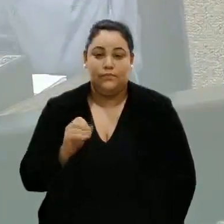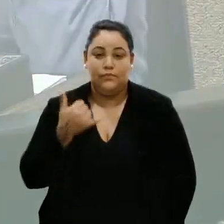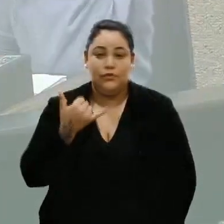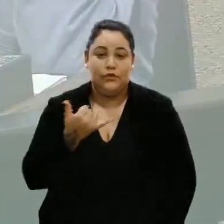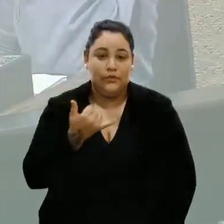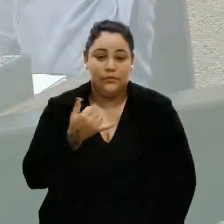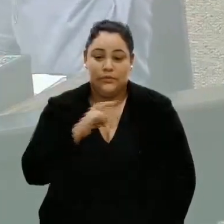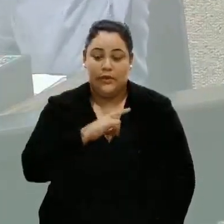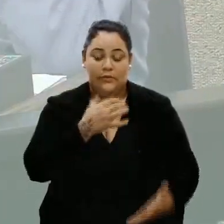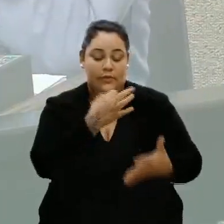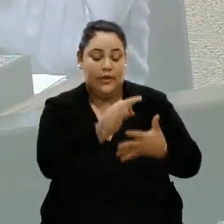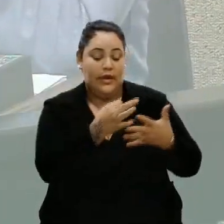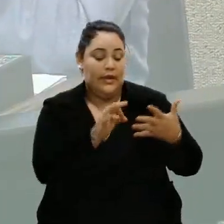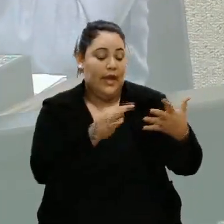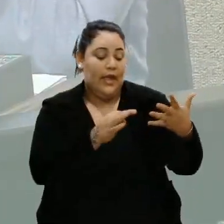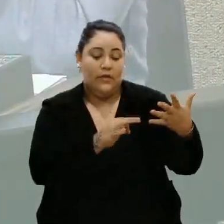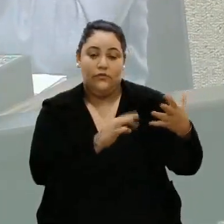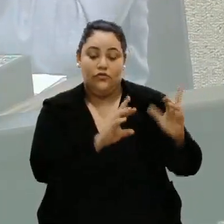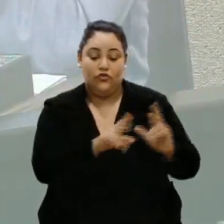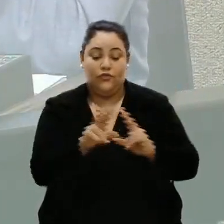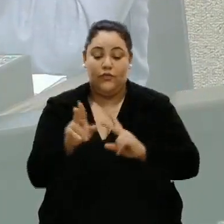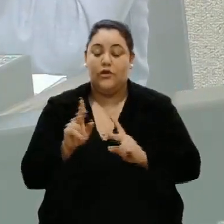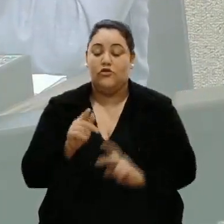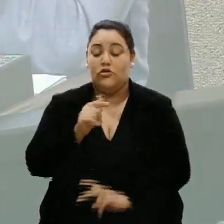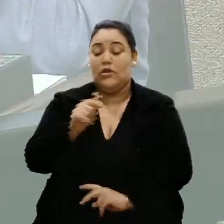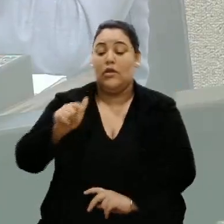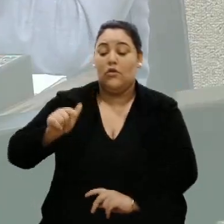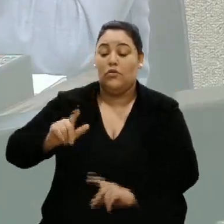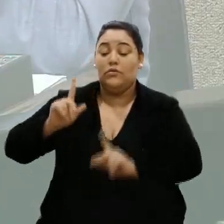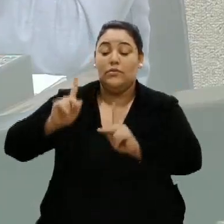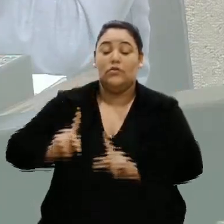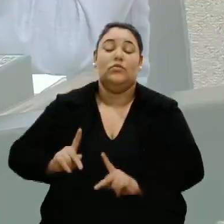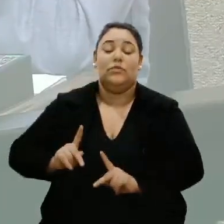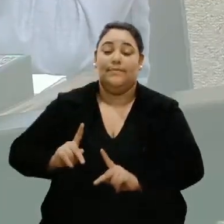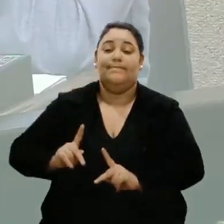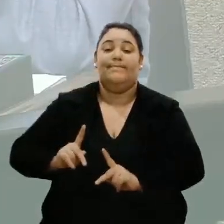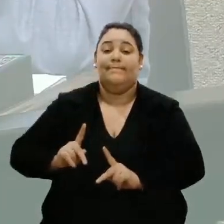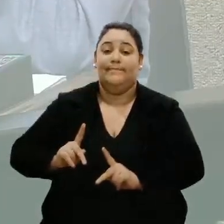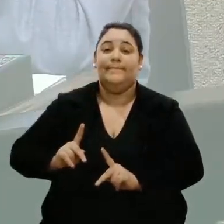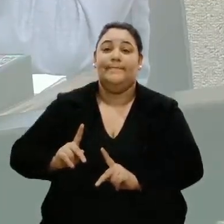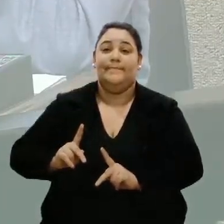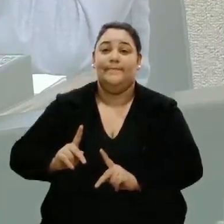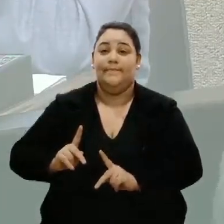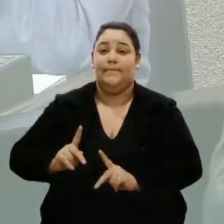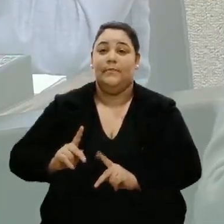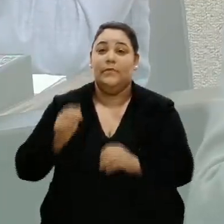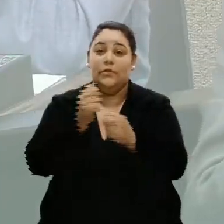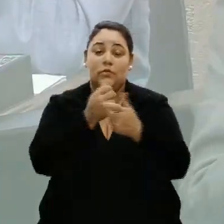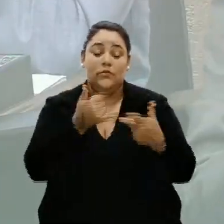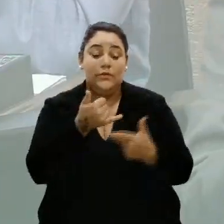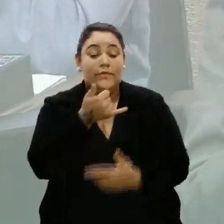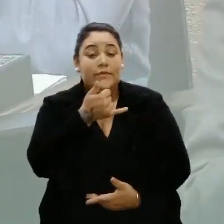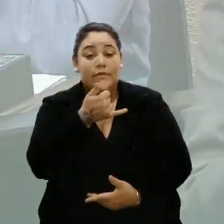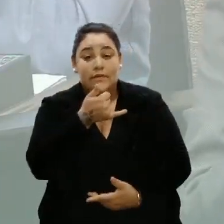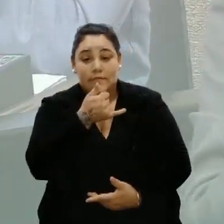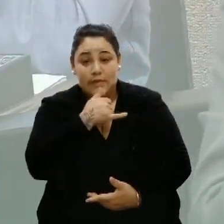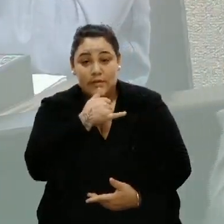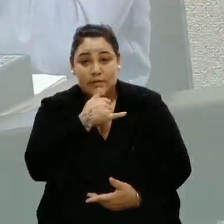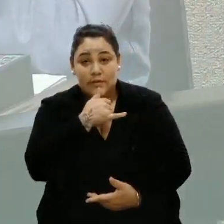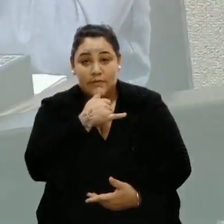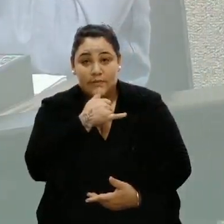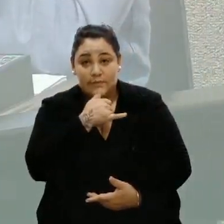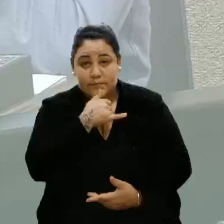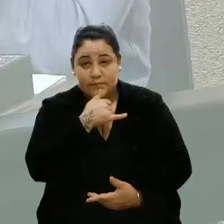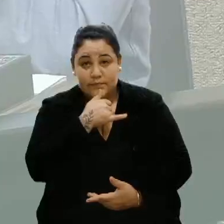um critério diferente dos outros. Não. São situações que, infelizmente, movem a